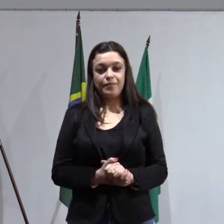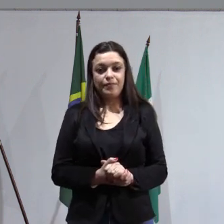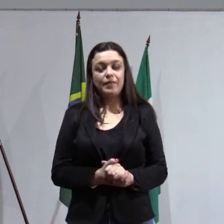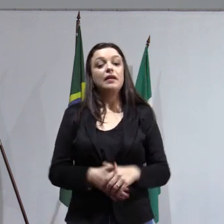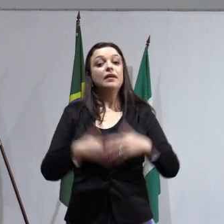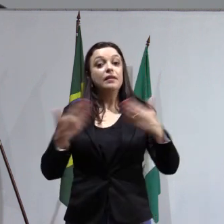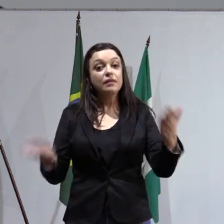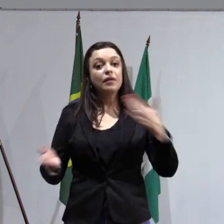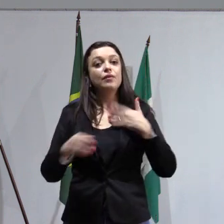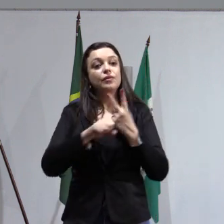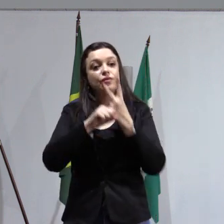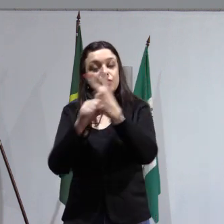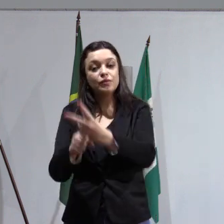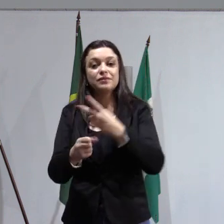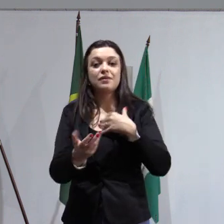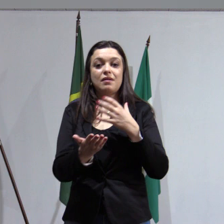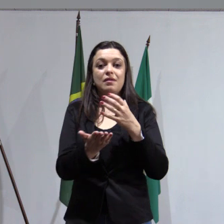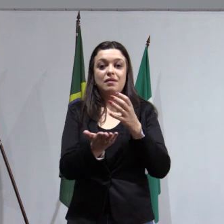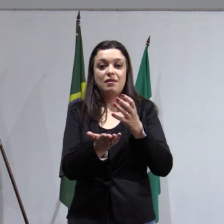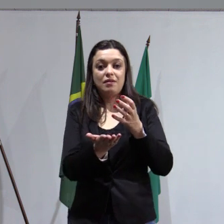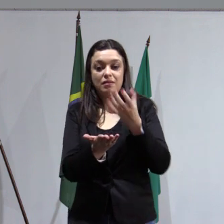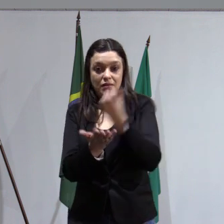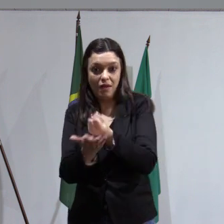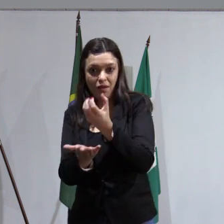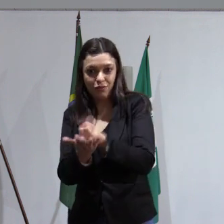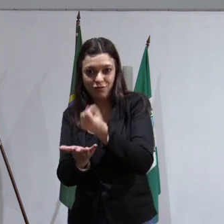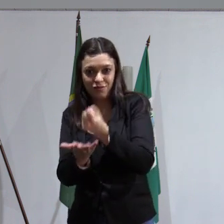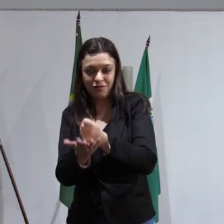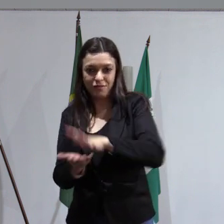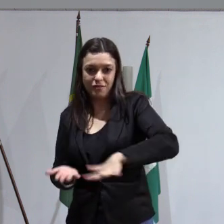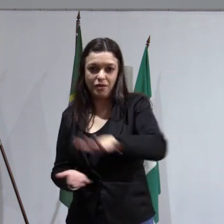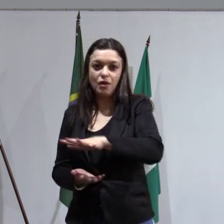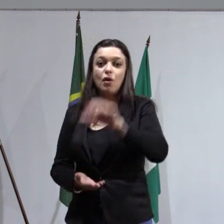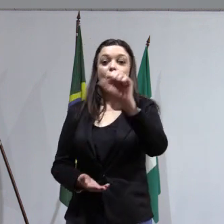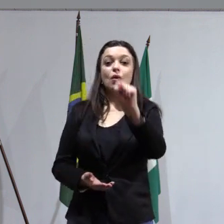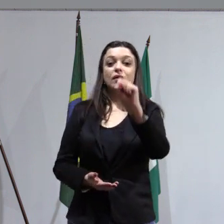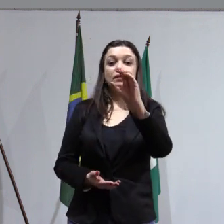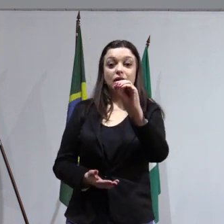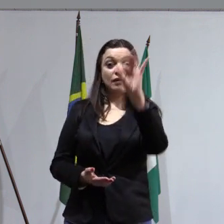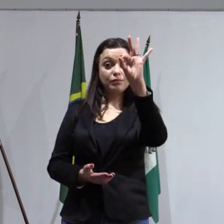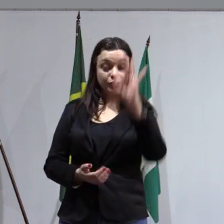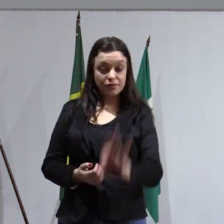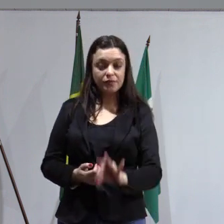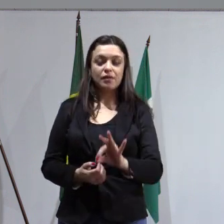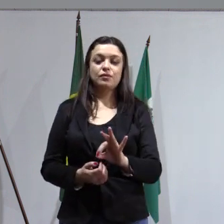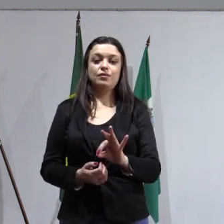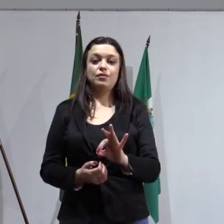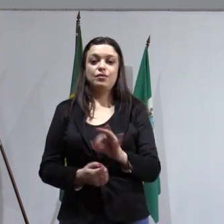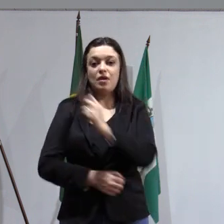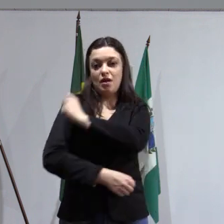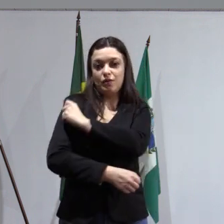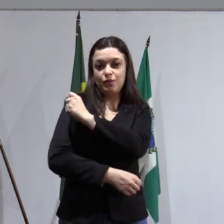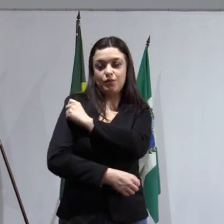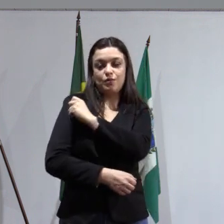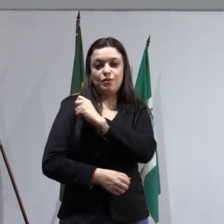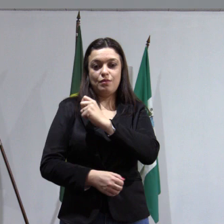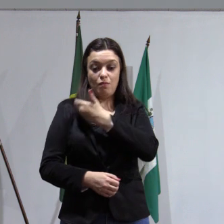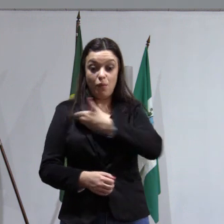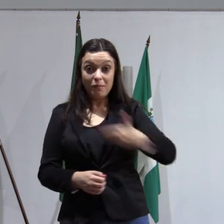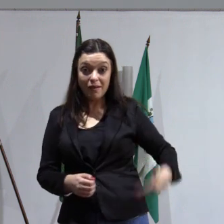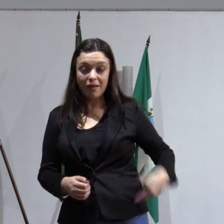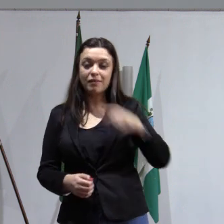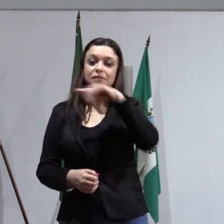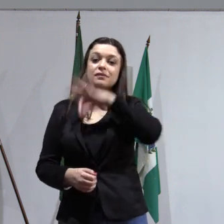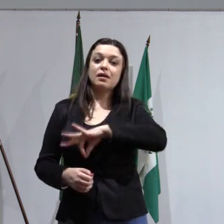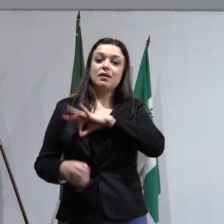foi buscar algum dado falando que 70% dos estudantes das universidades públicas possuem renda familiar entre